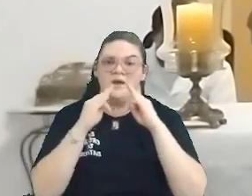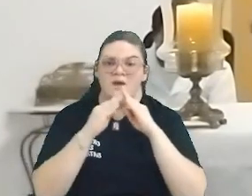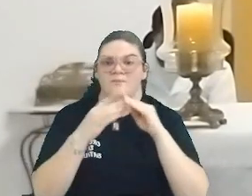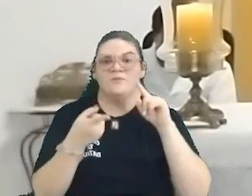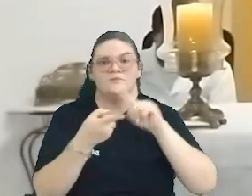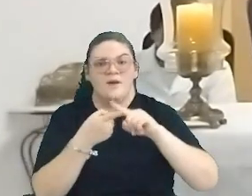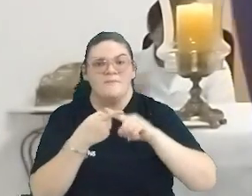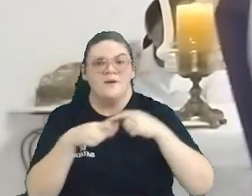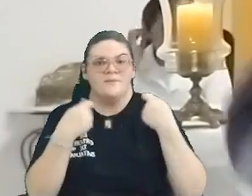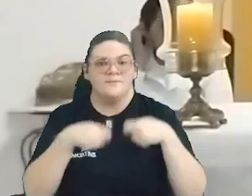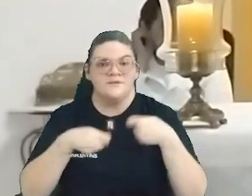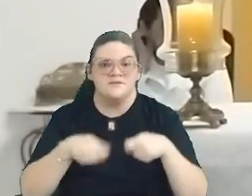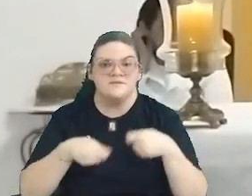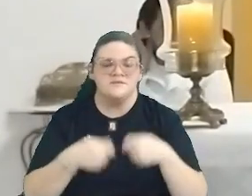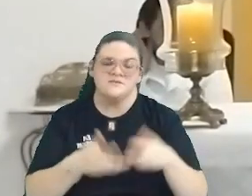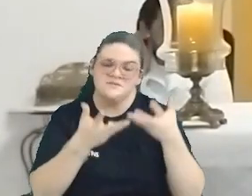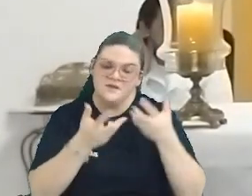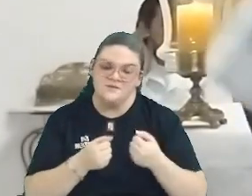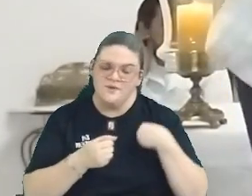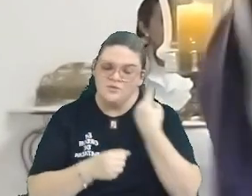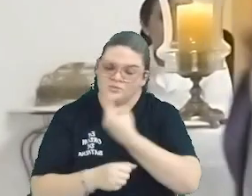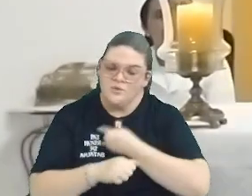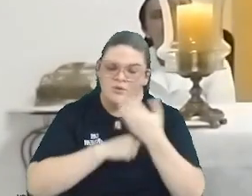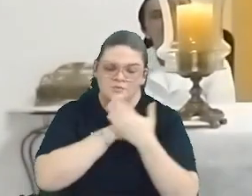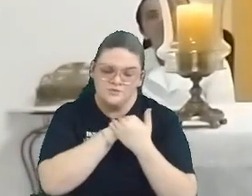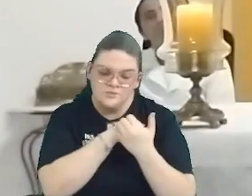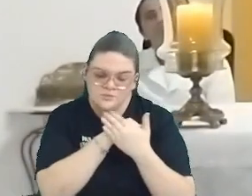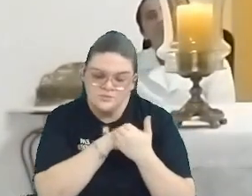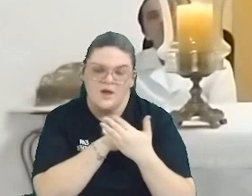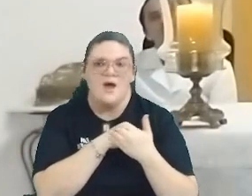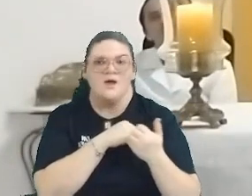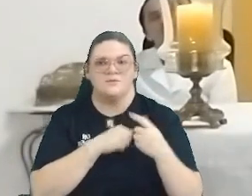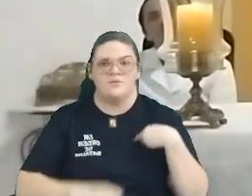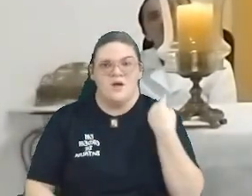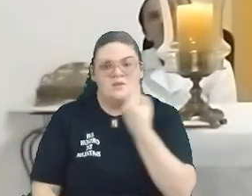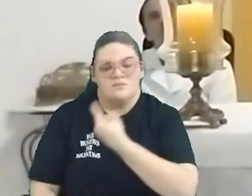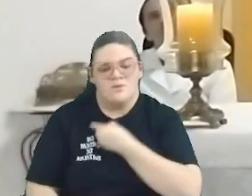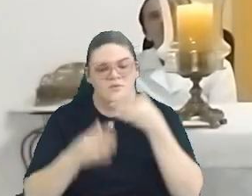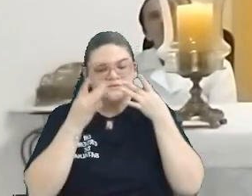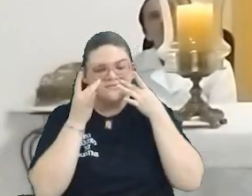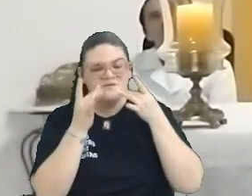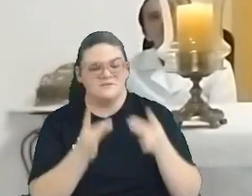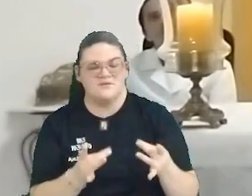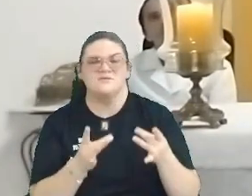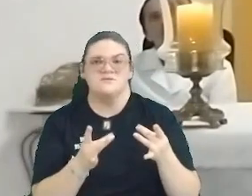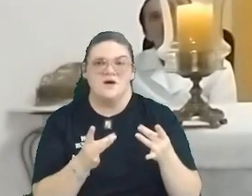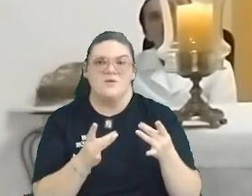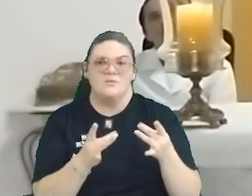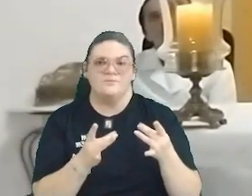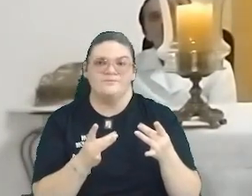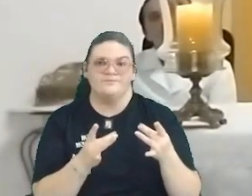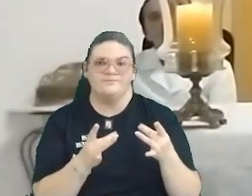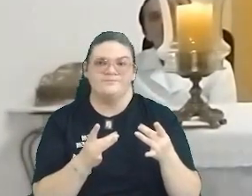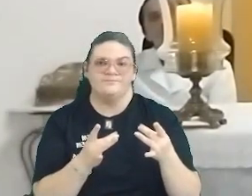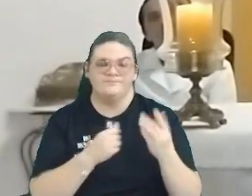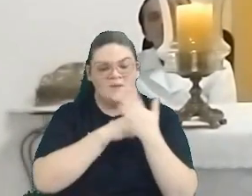também o nosso zelo, o nosso cuidado, a nossa atenção. Zelo,